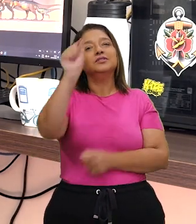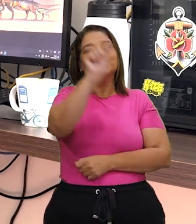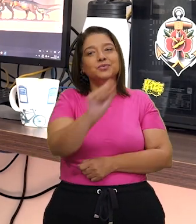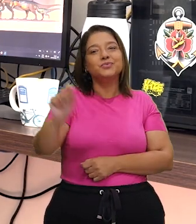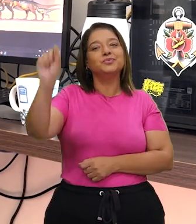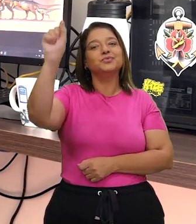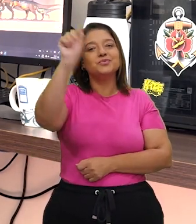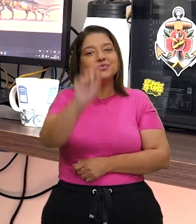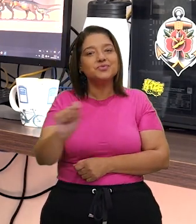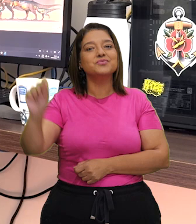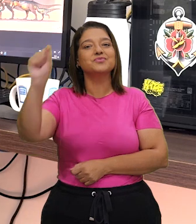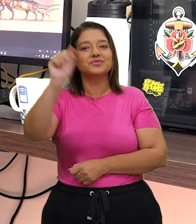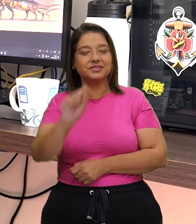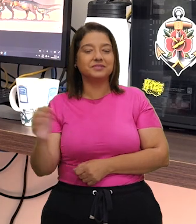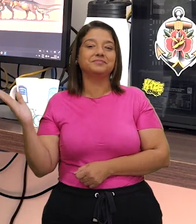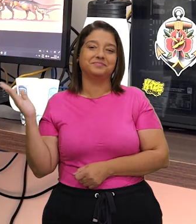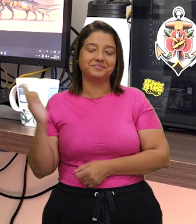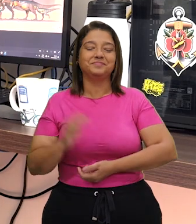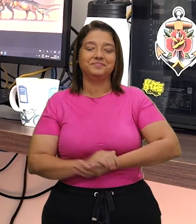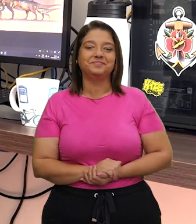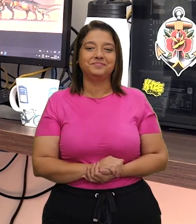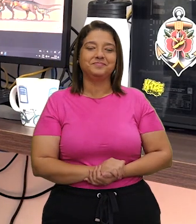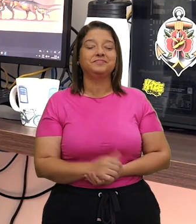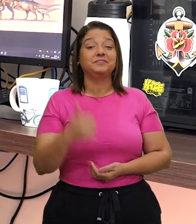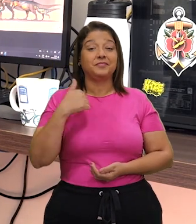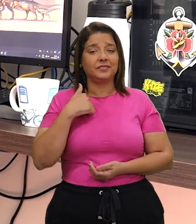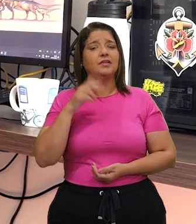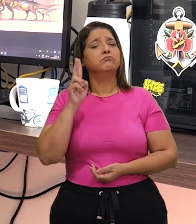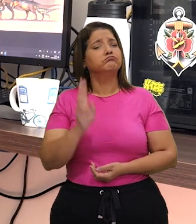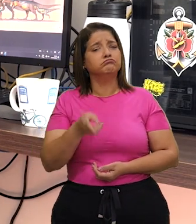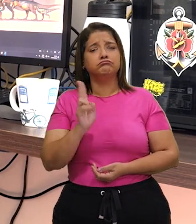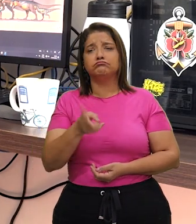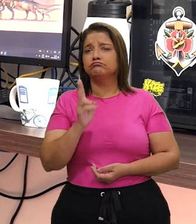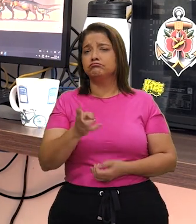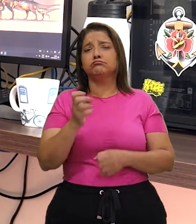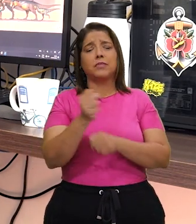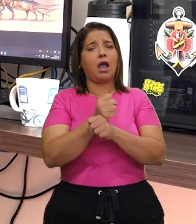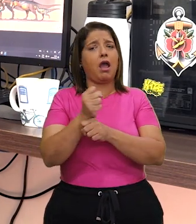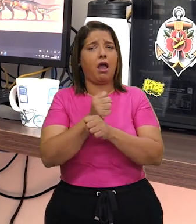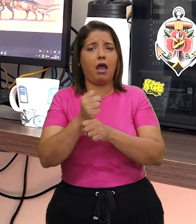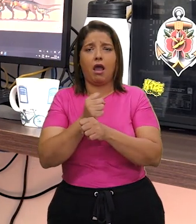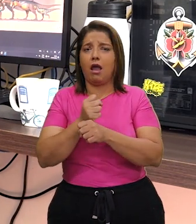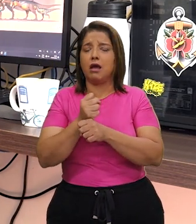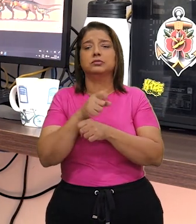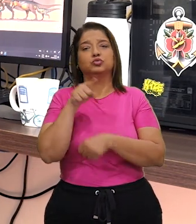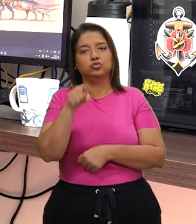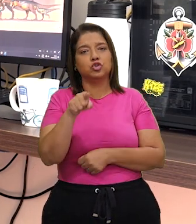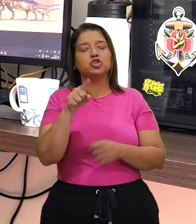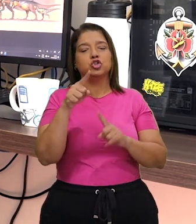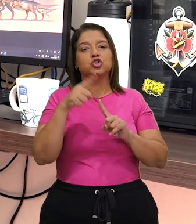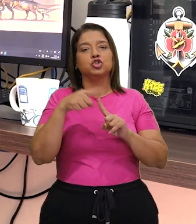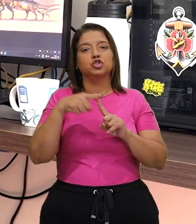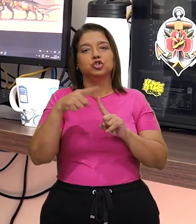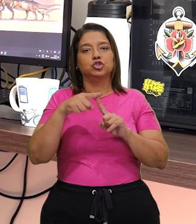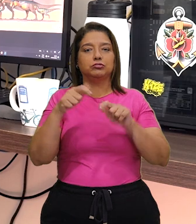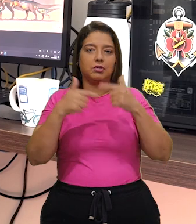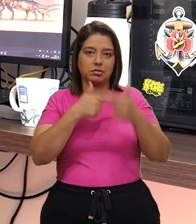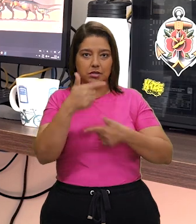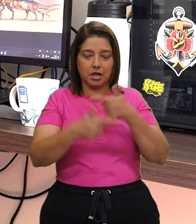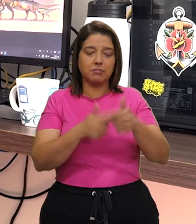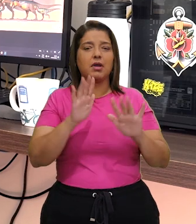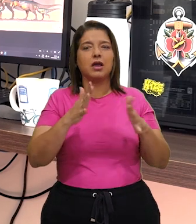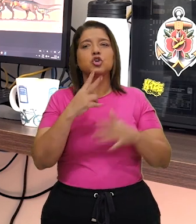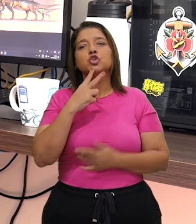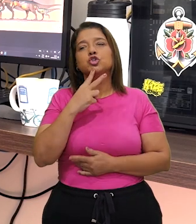cima Então por muito tempo eu me mantive nessa dinâmica até que já tem uns dois anos